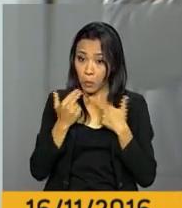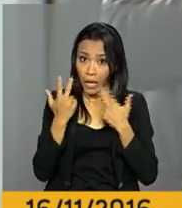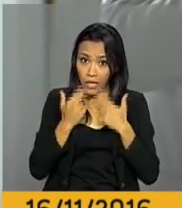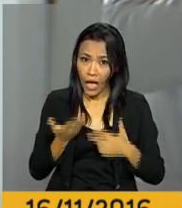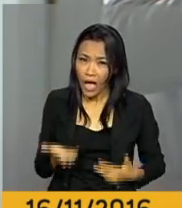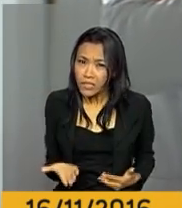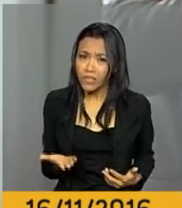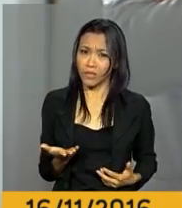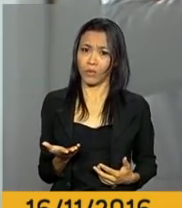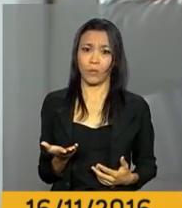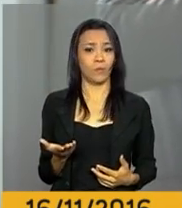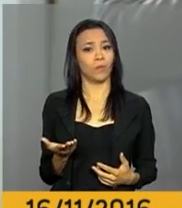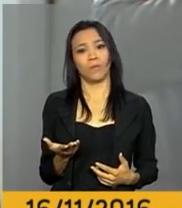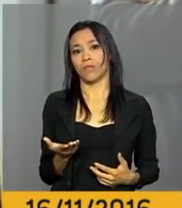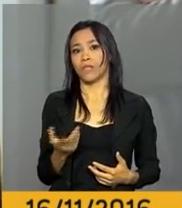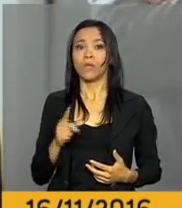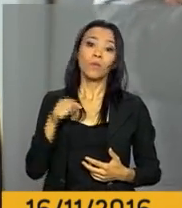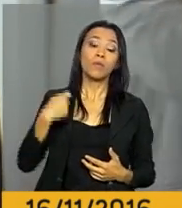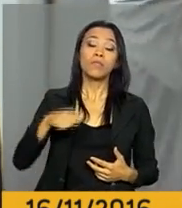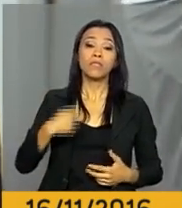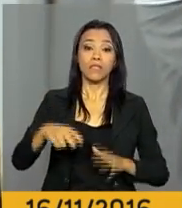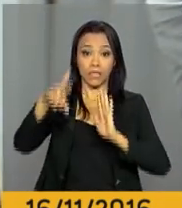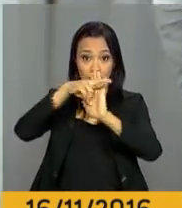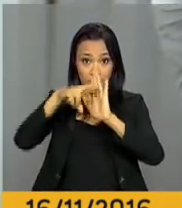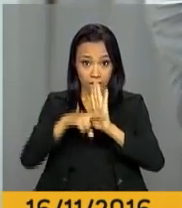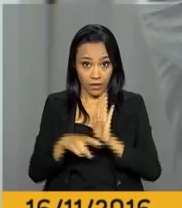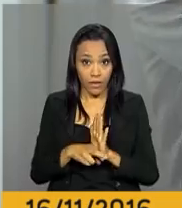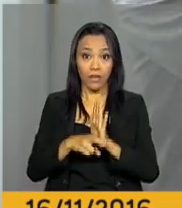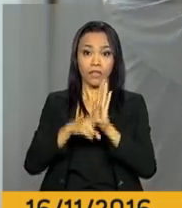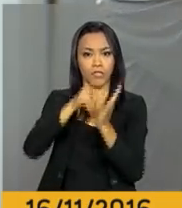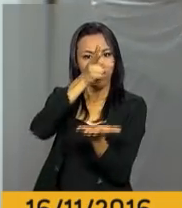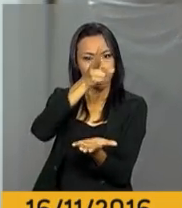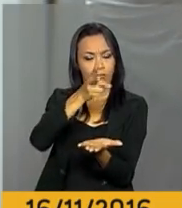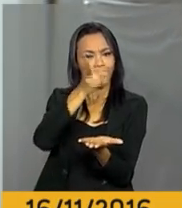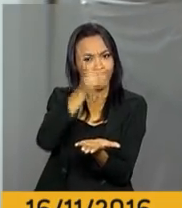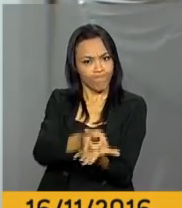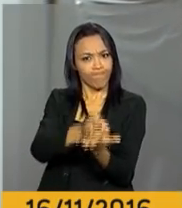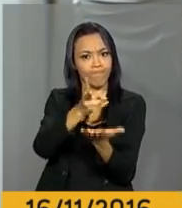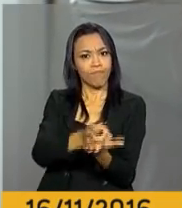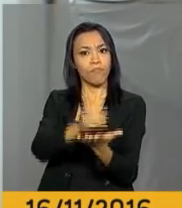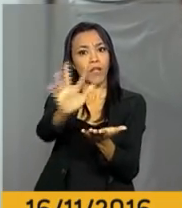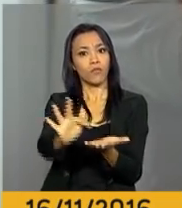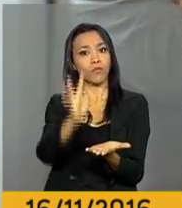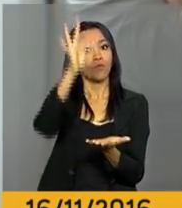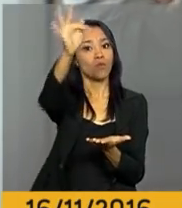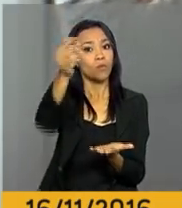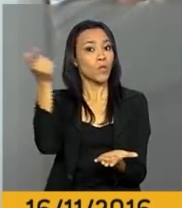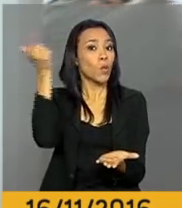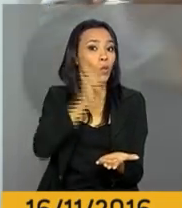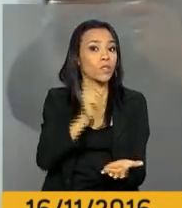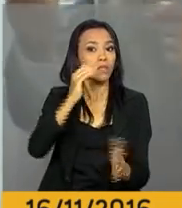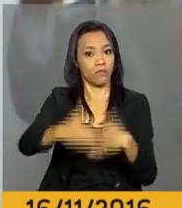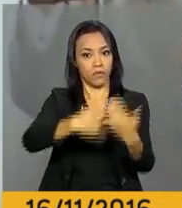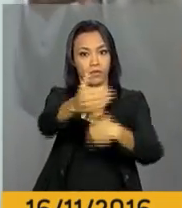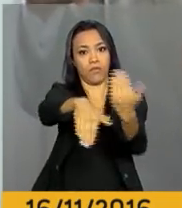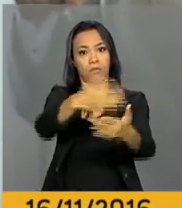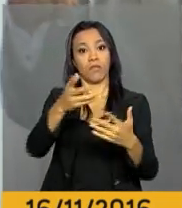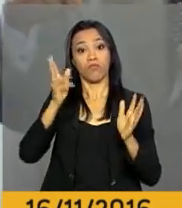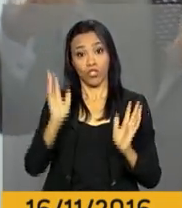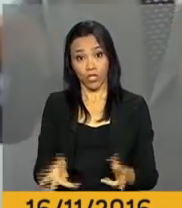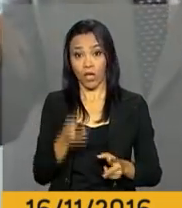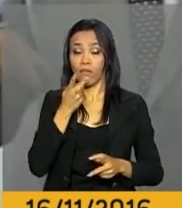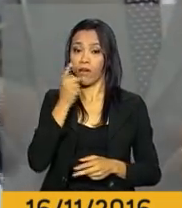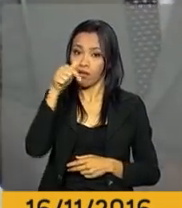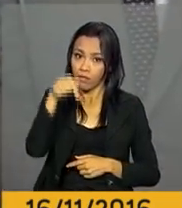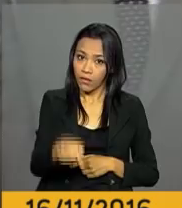que é preciso é consolidar estas regras para gerar, lá na frente, o crescimento. Como aqui foi mencionado,